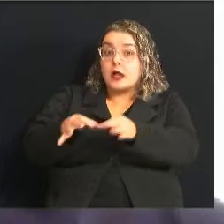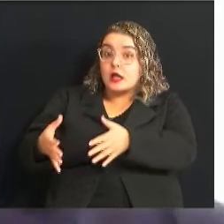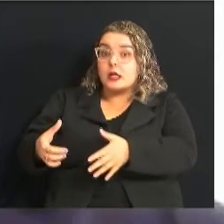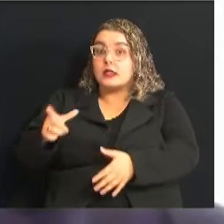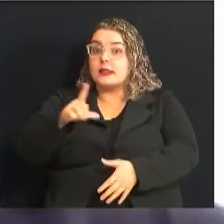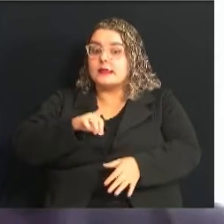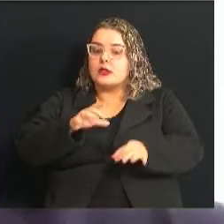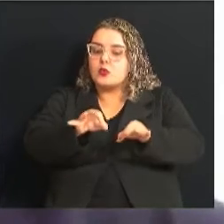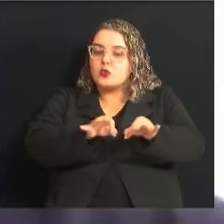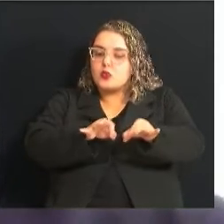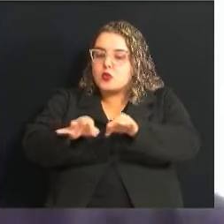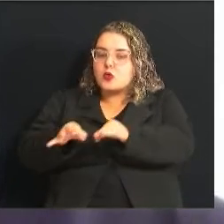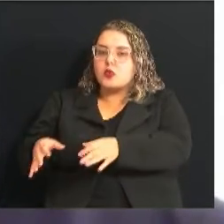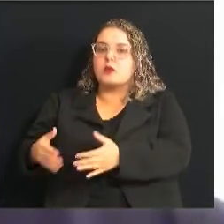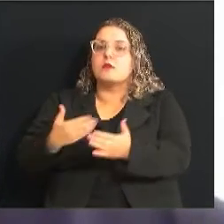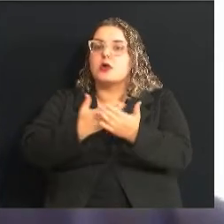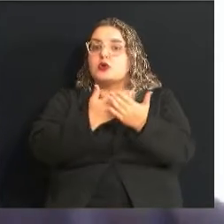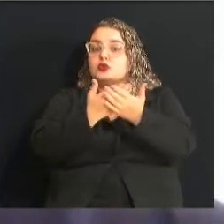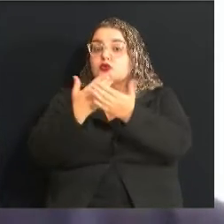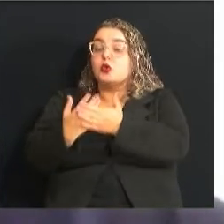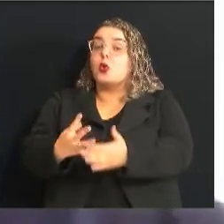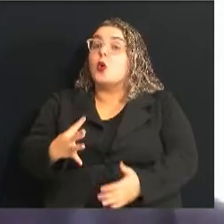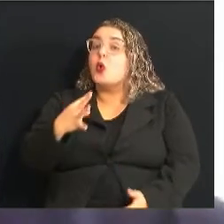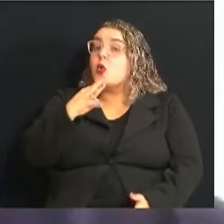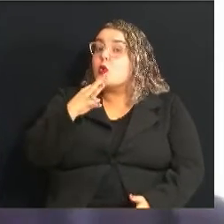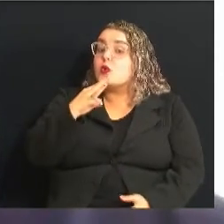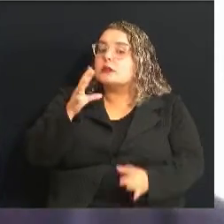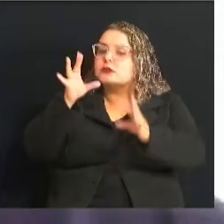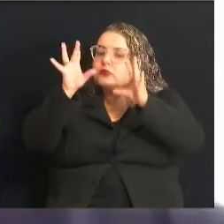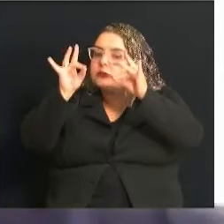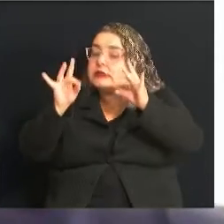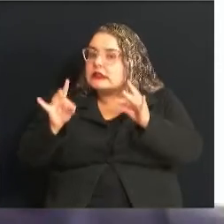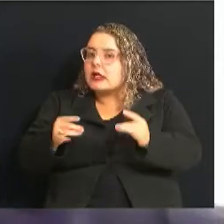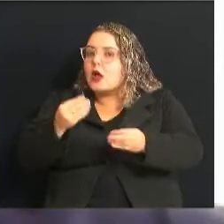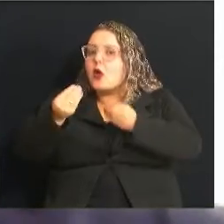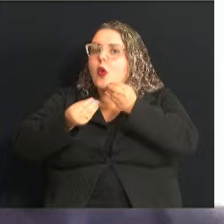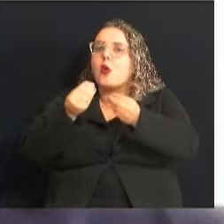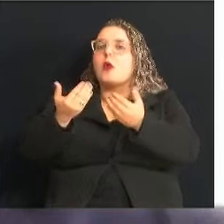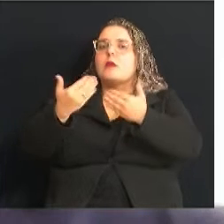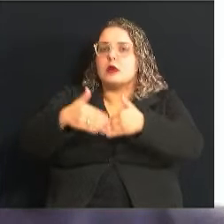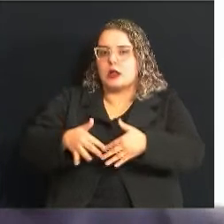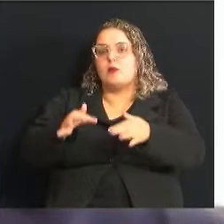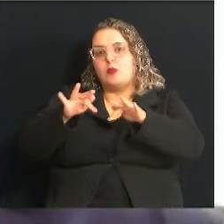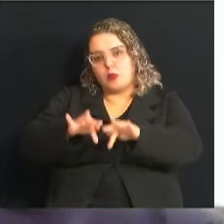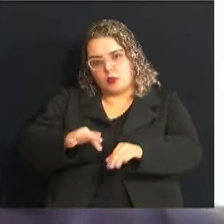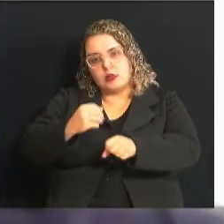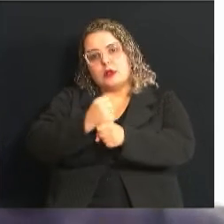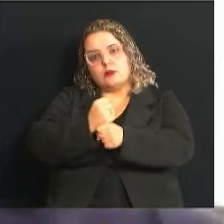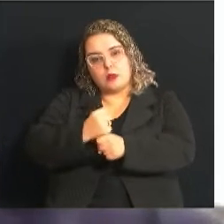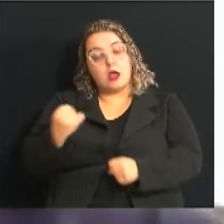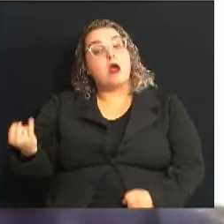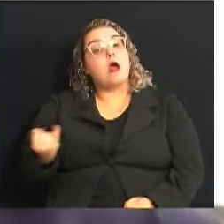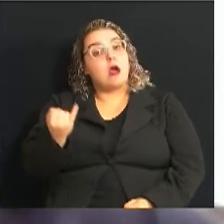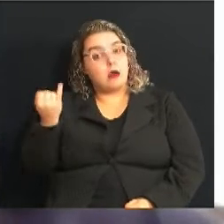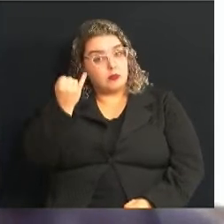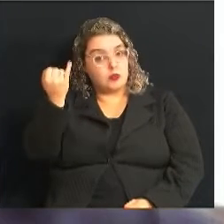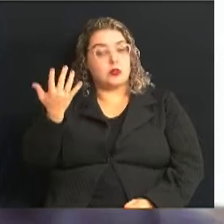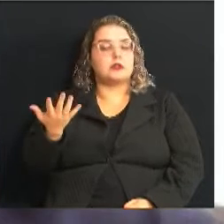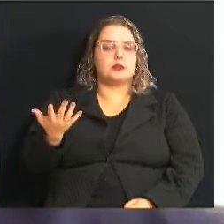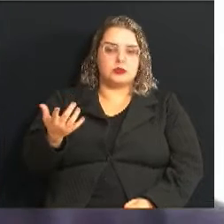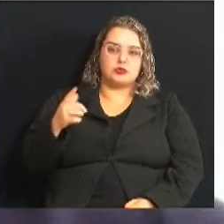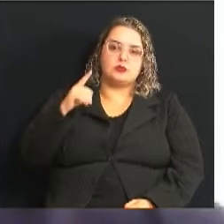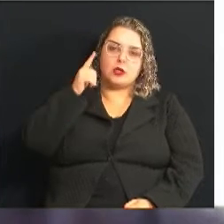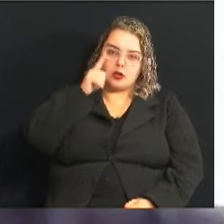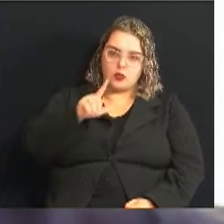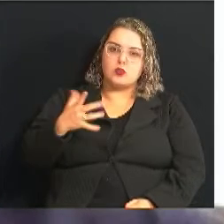cronograma de estudos, né? Conhecer com detalhes como são as provas no final do ano é bem importante para a gente ter